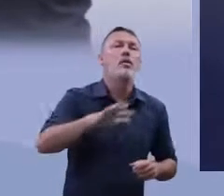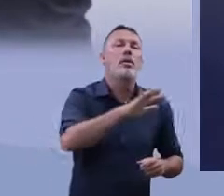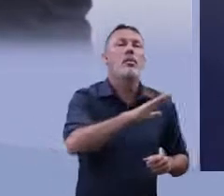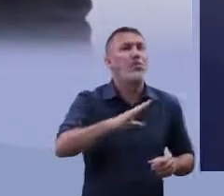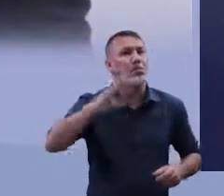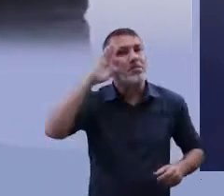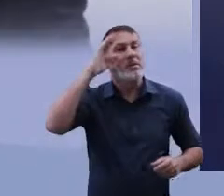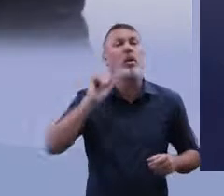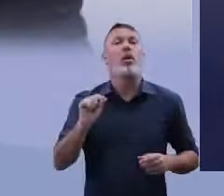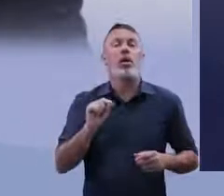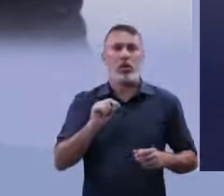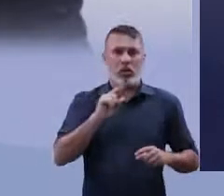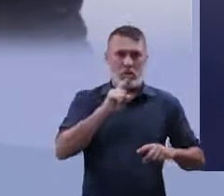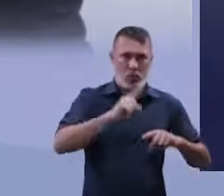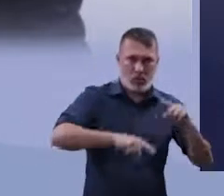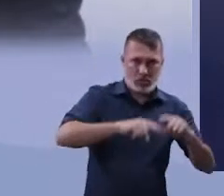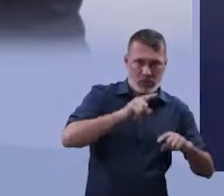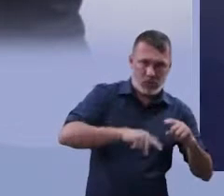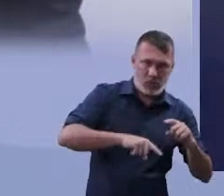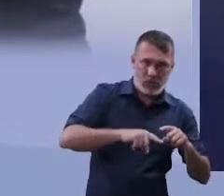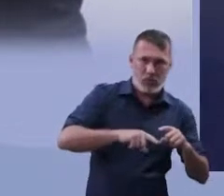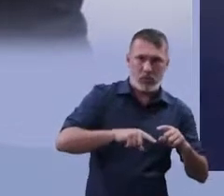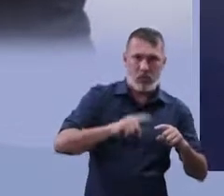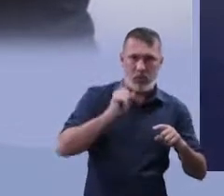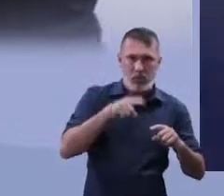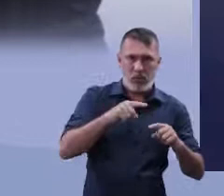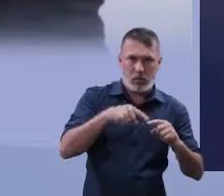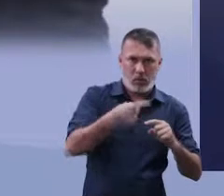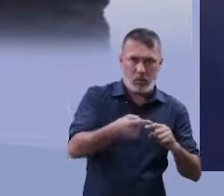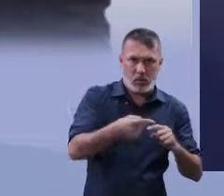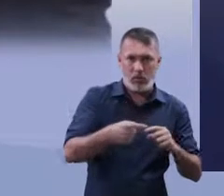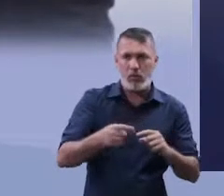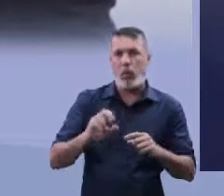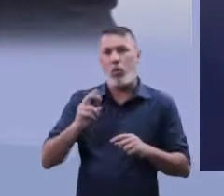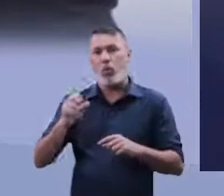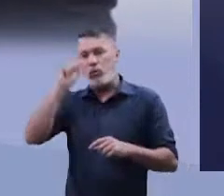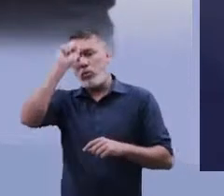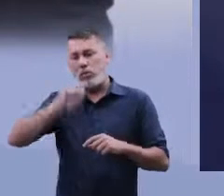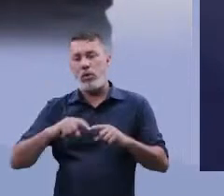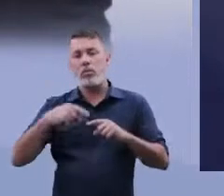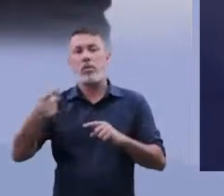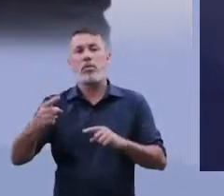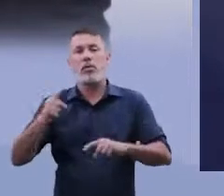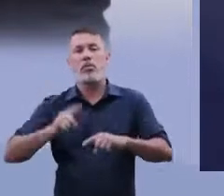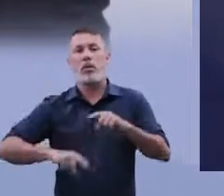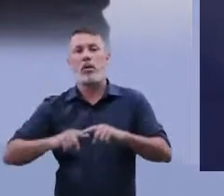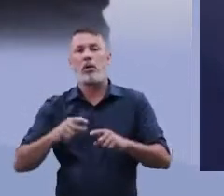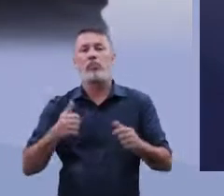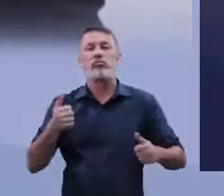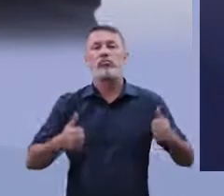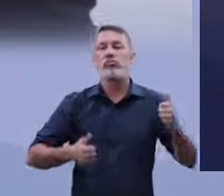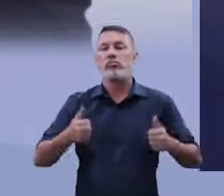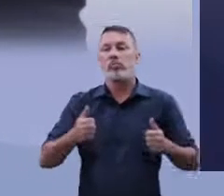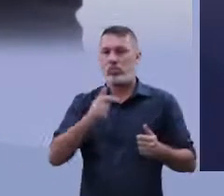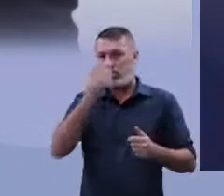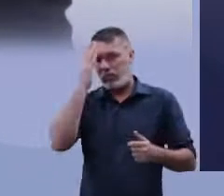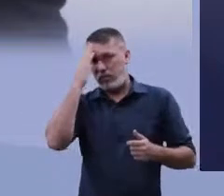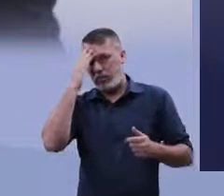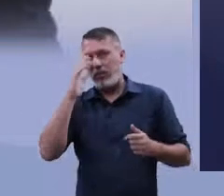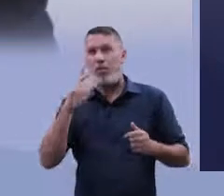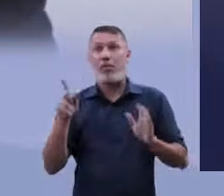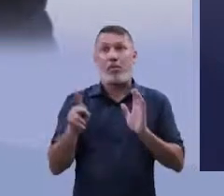conhecimento. É o objeto que determina ou é o sujeito que determina o conhecimento? Então,